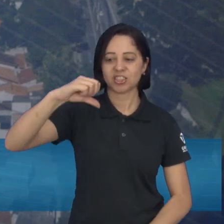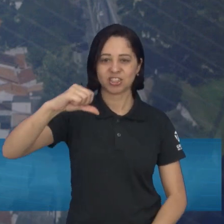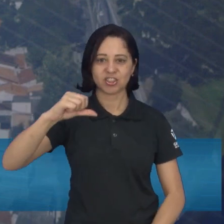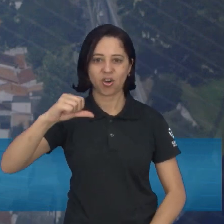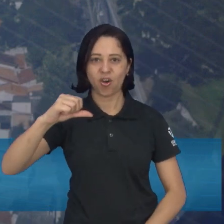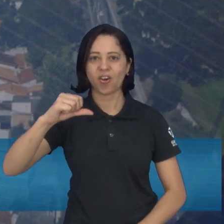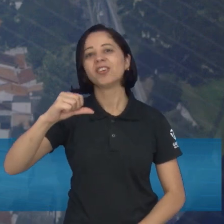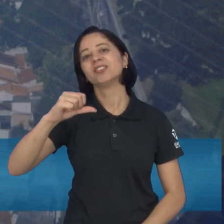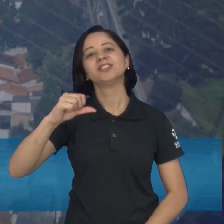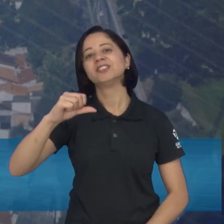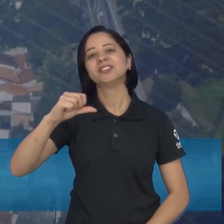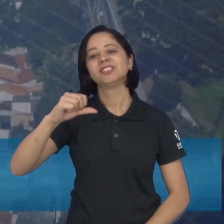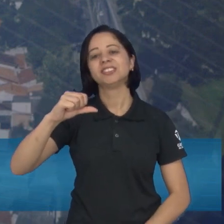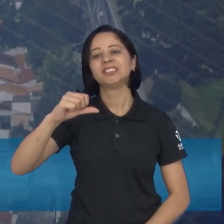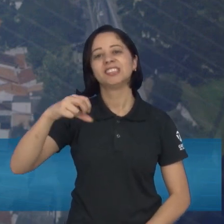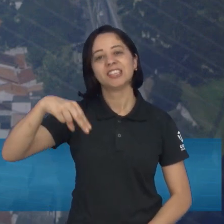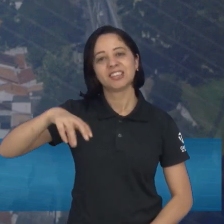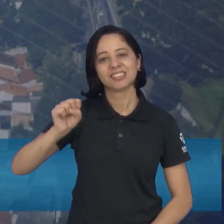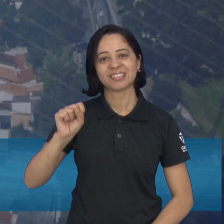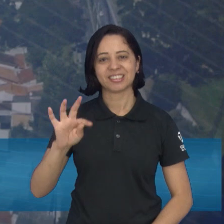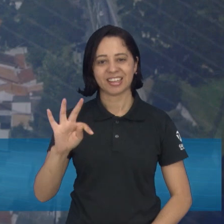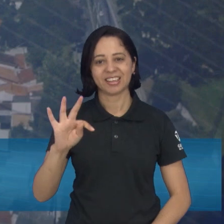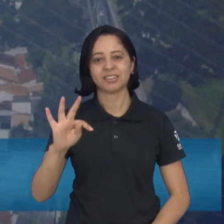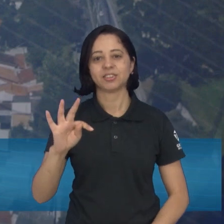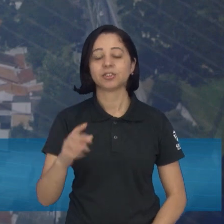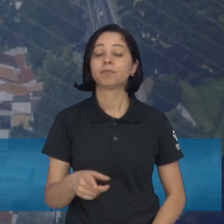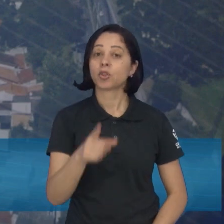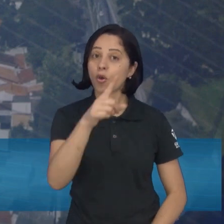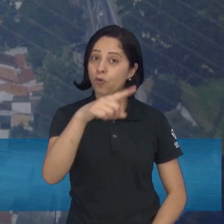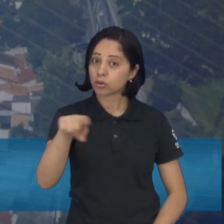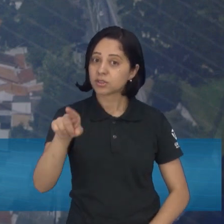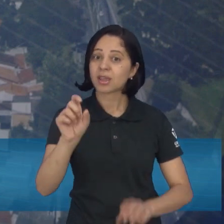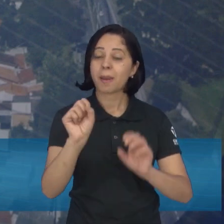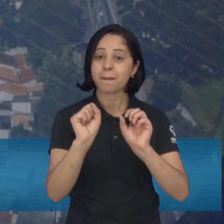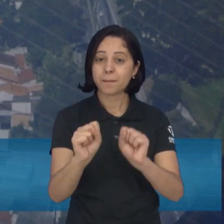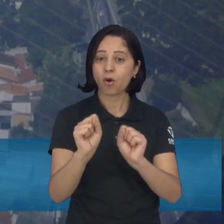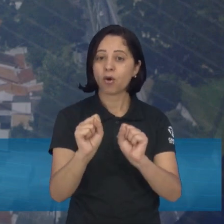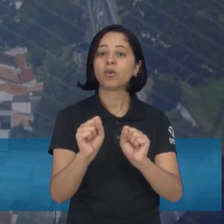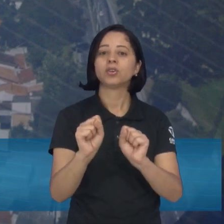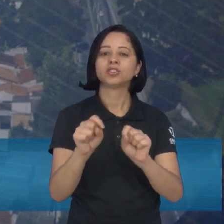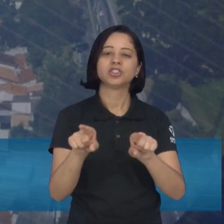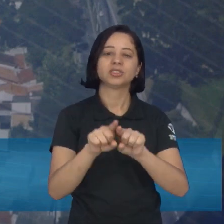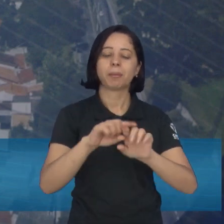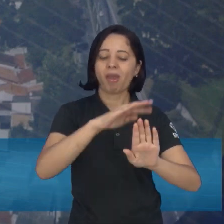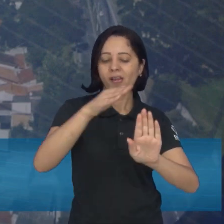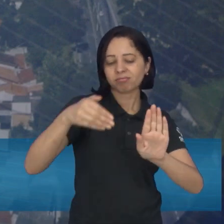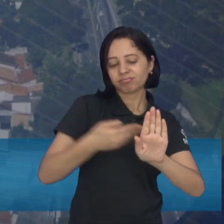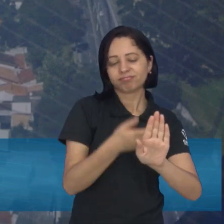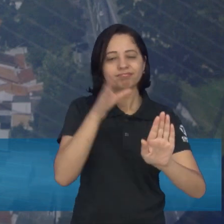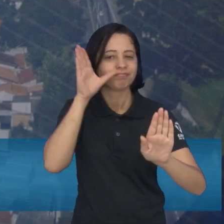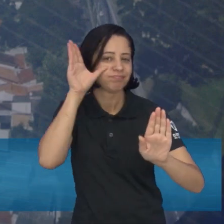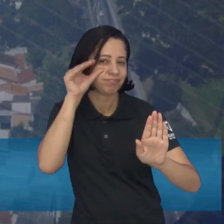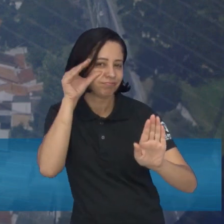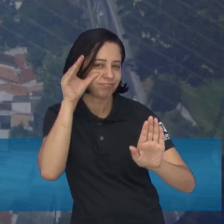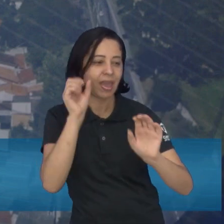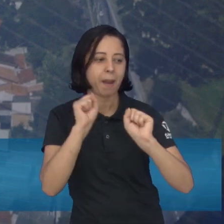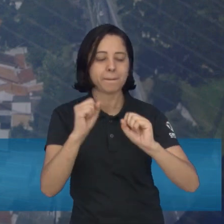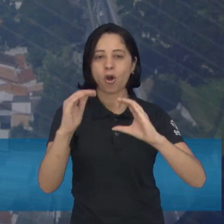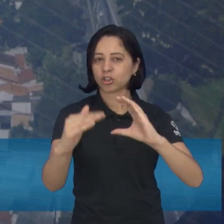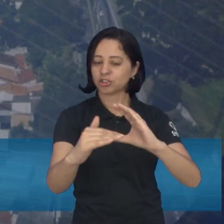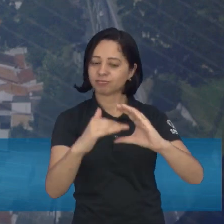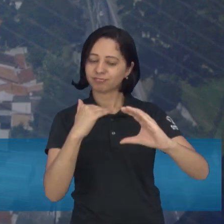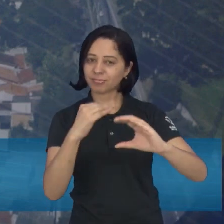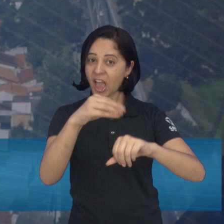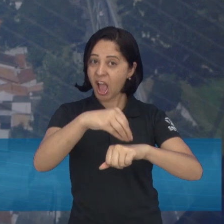assistir a TV Câmara, viu? Tem opções de sobra. E vocês podem também acompanhar os nossos bastidores, sugerirem pautas, tanto